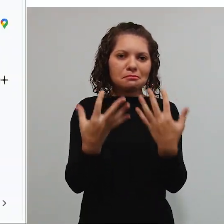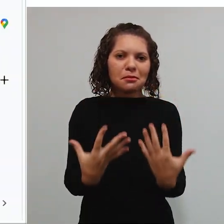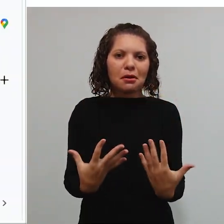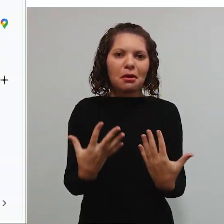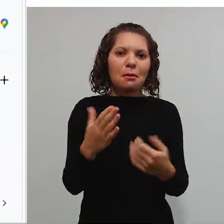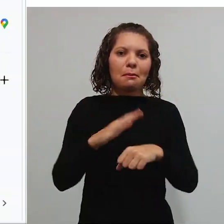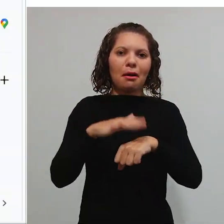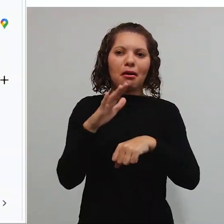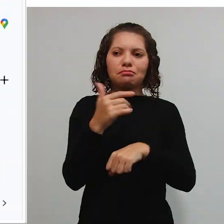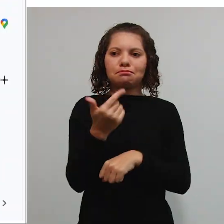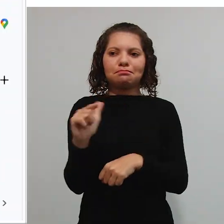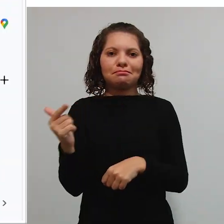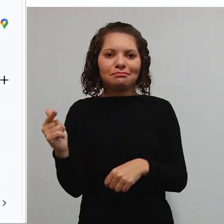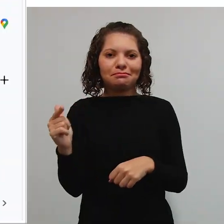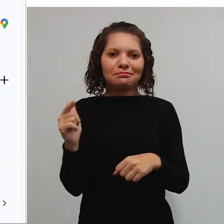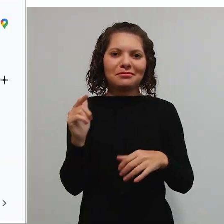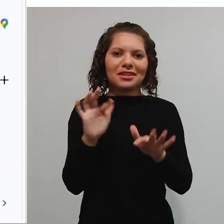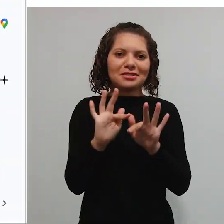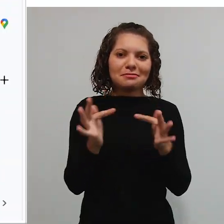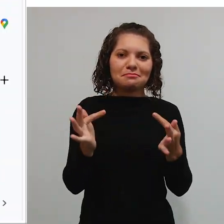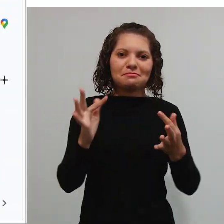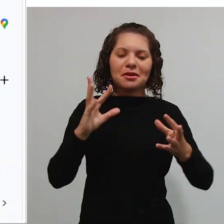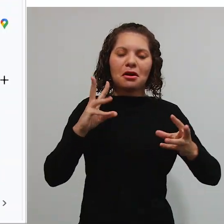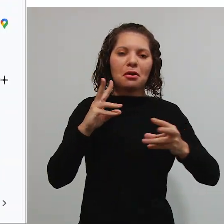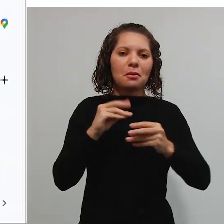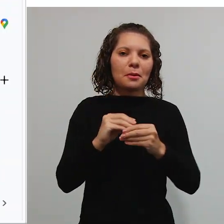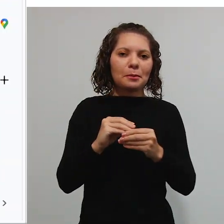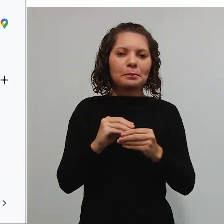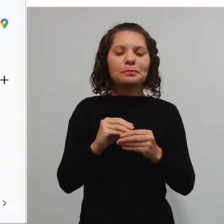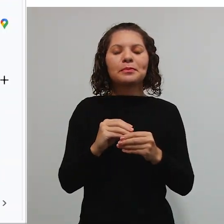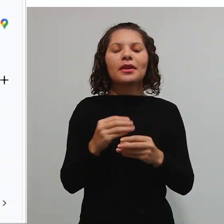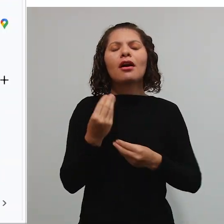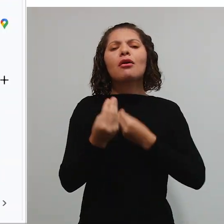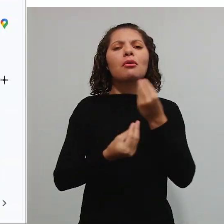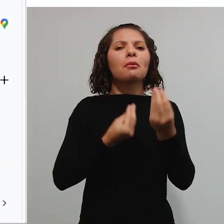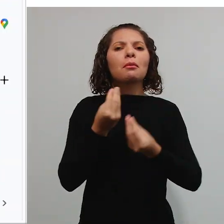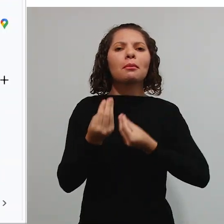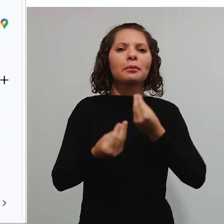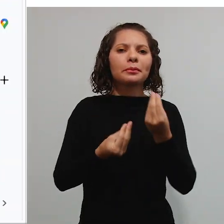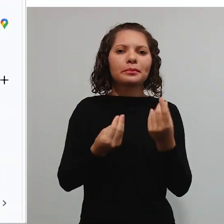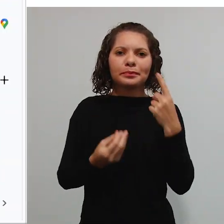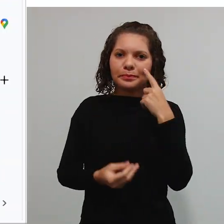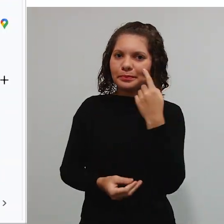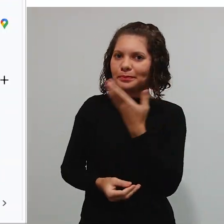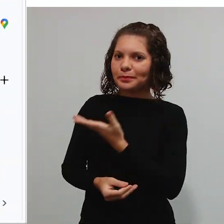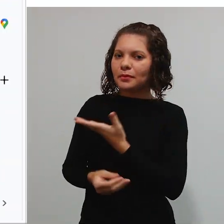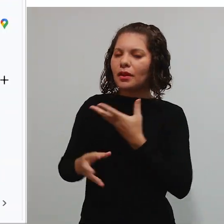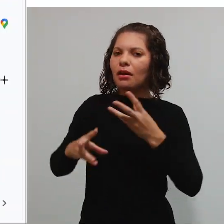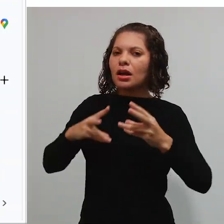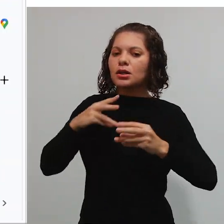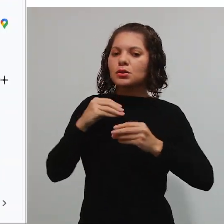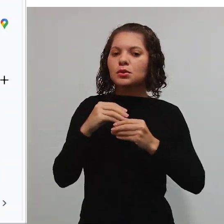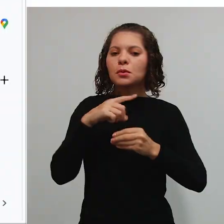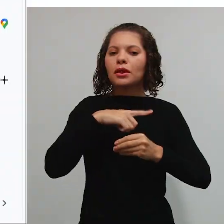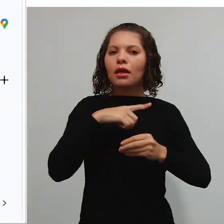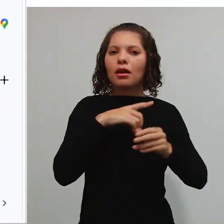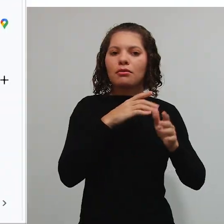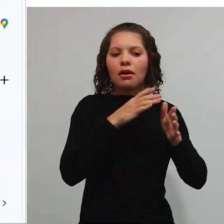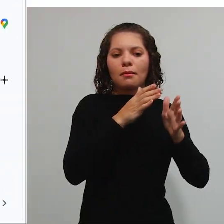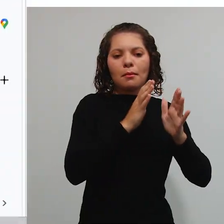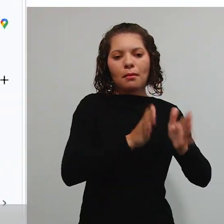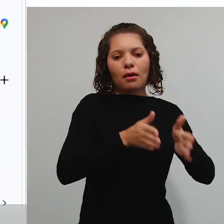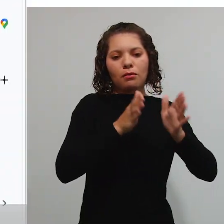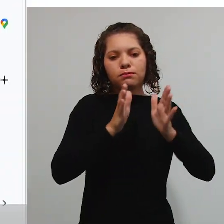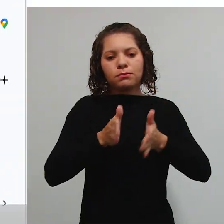O resumo é você resumir. Claro que não, né? O resumo, ele traz uma sequência. O